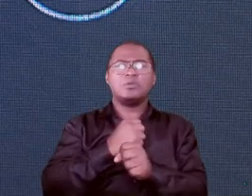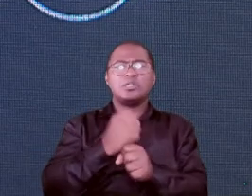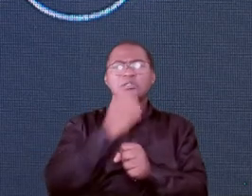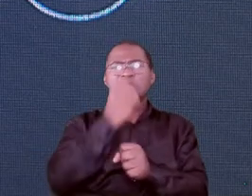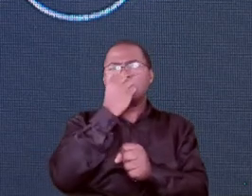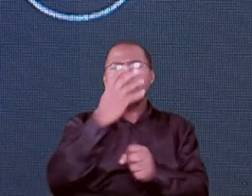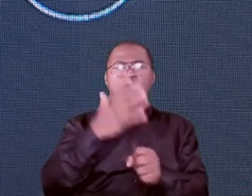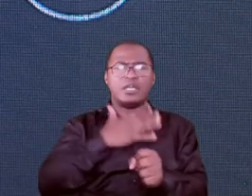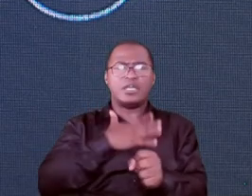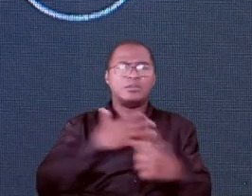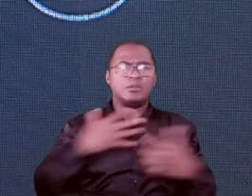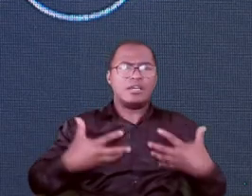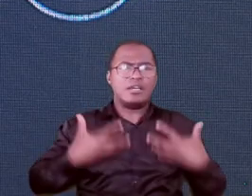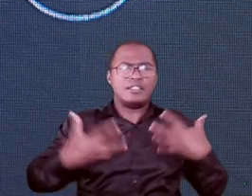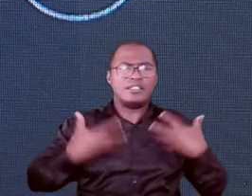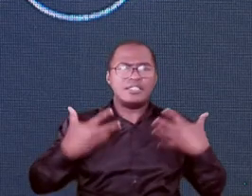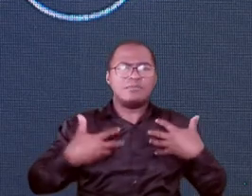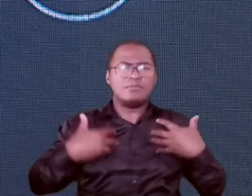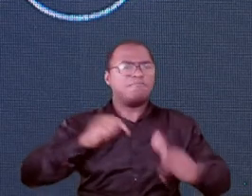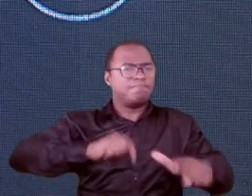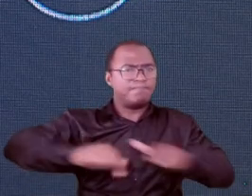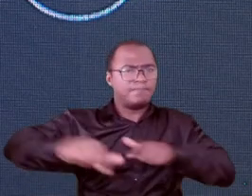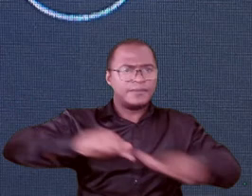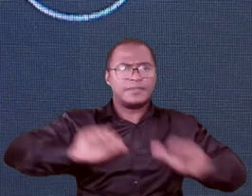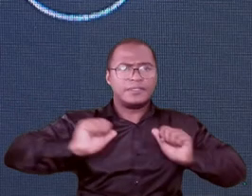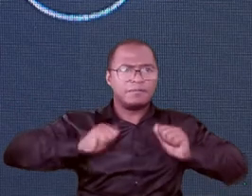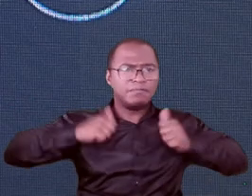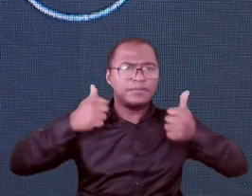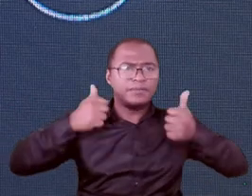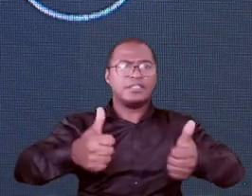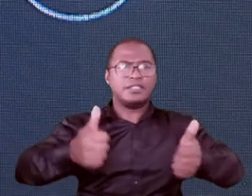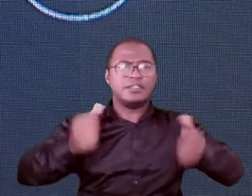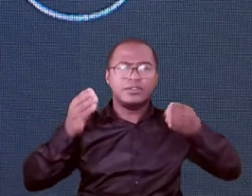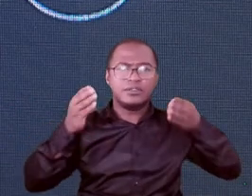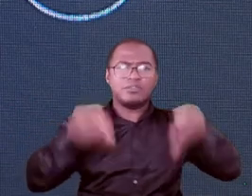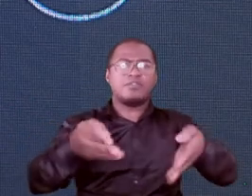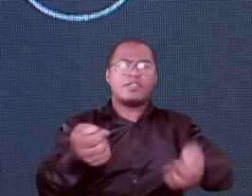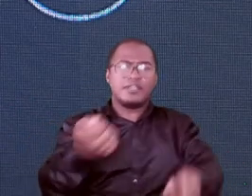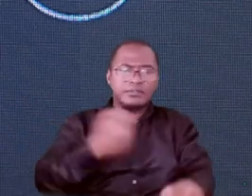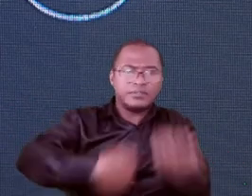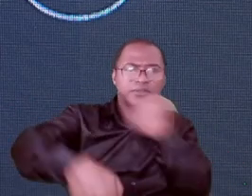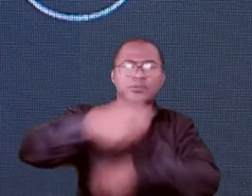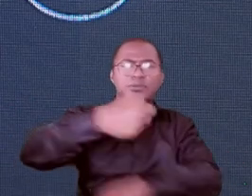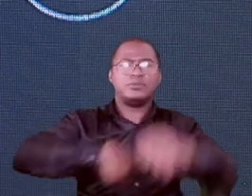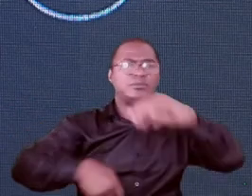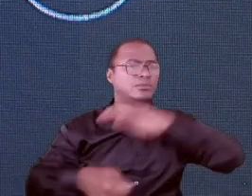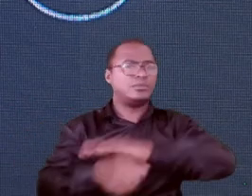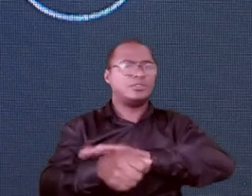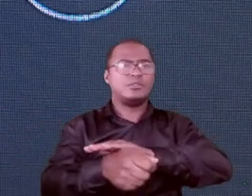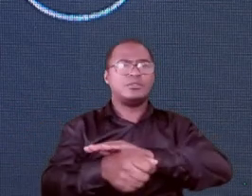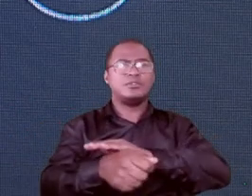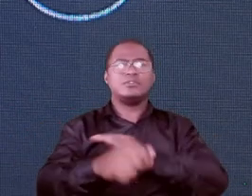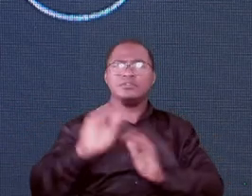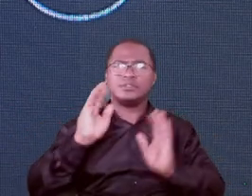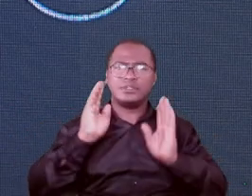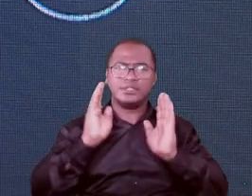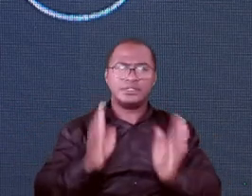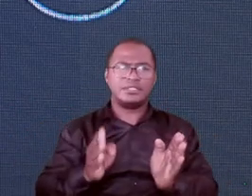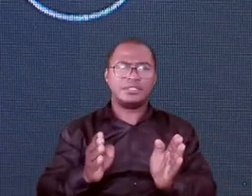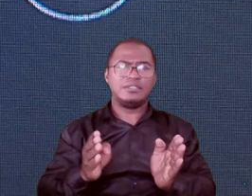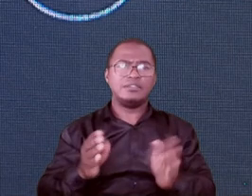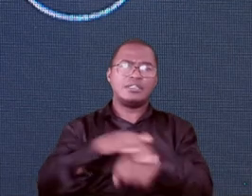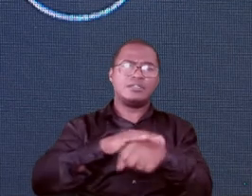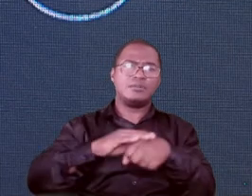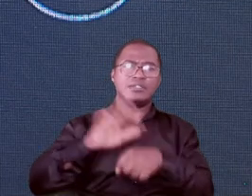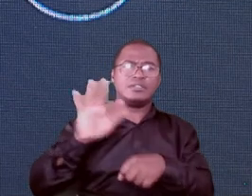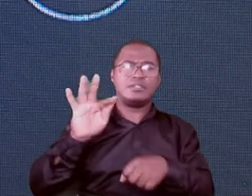querendo mesmo Executar a gente tá muito focado no negócio né até tava conversando com Fábio ele puxa essa